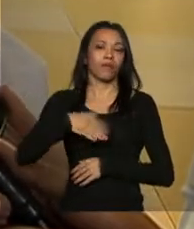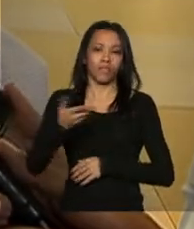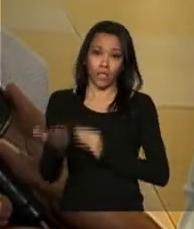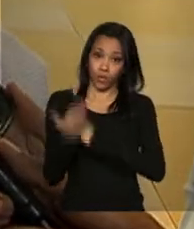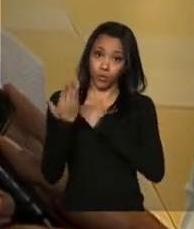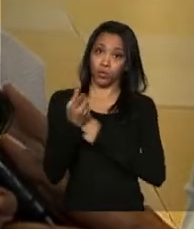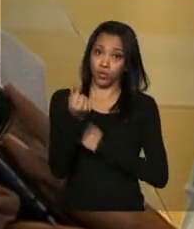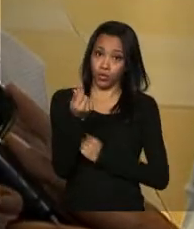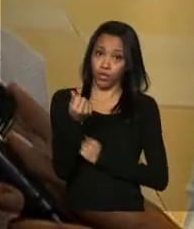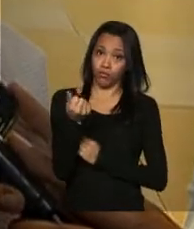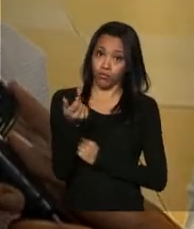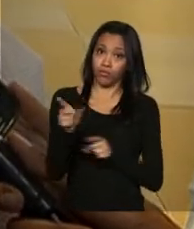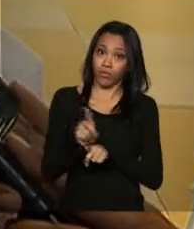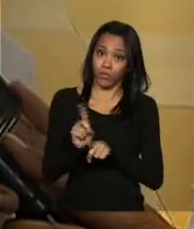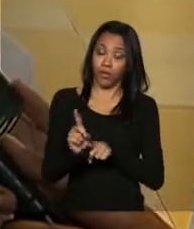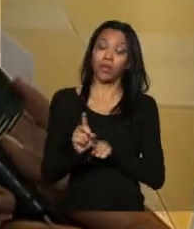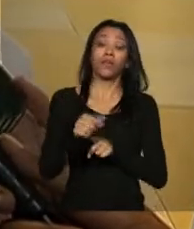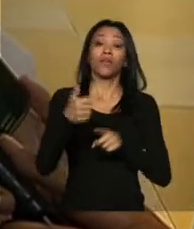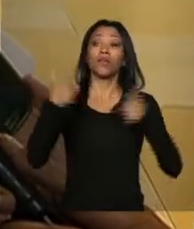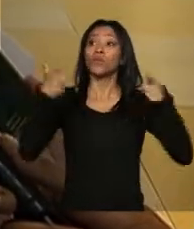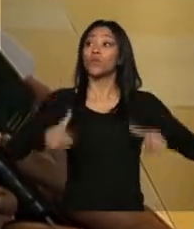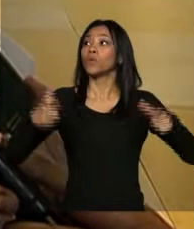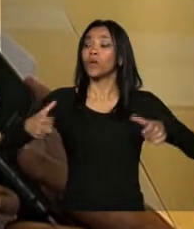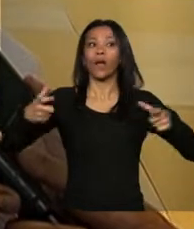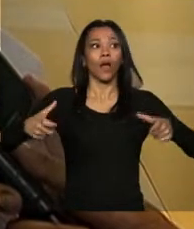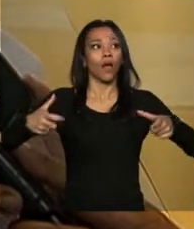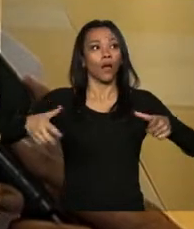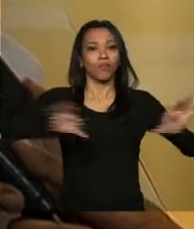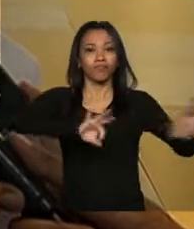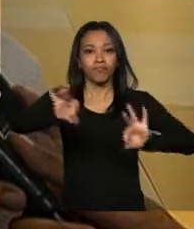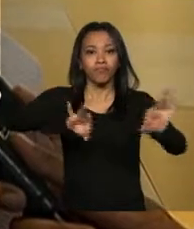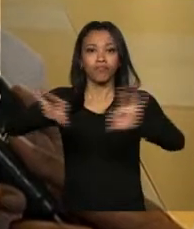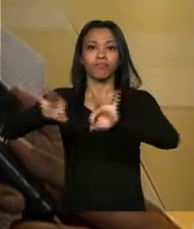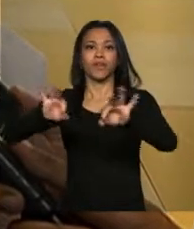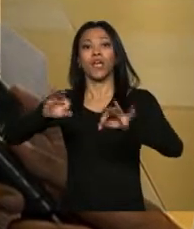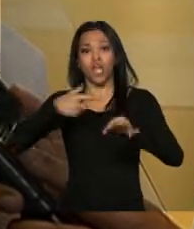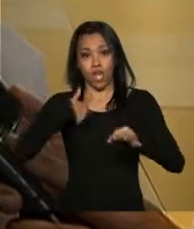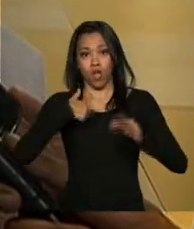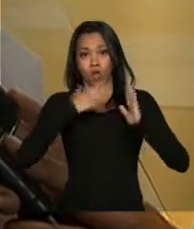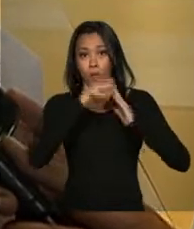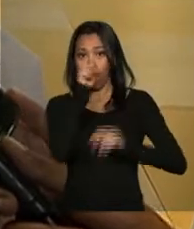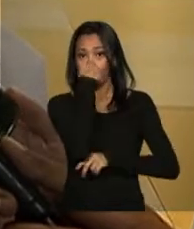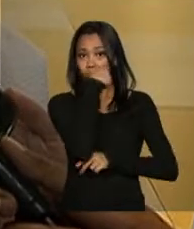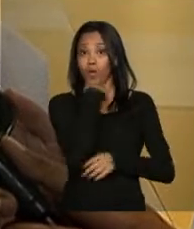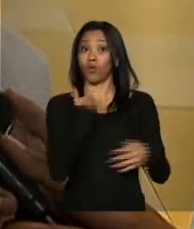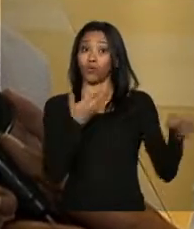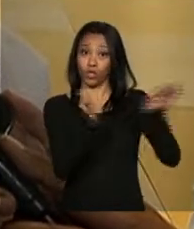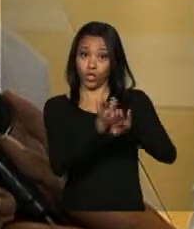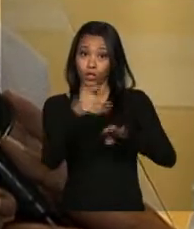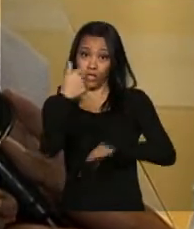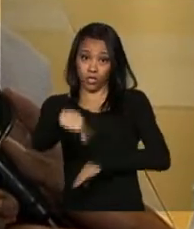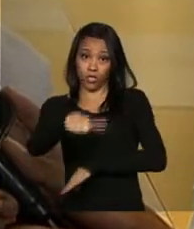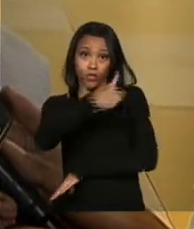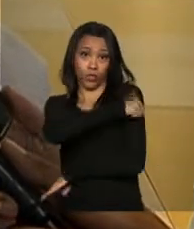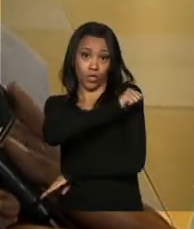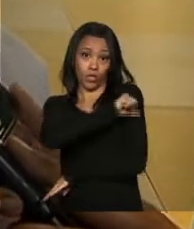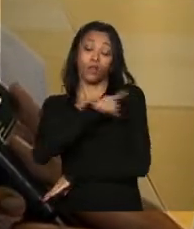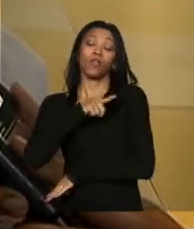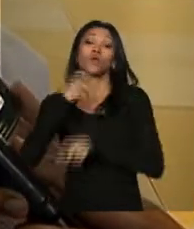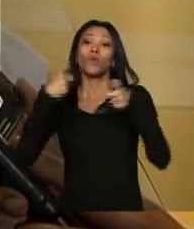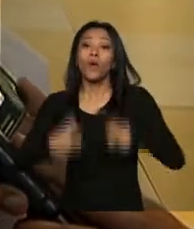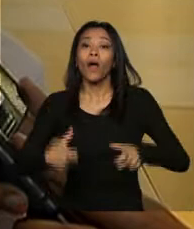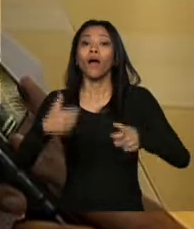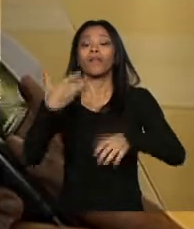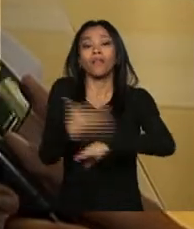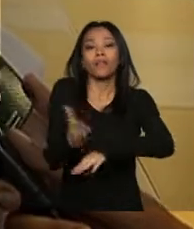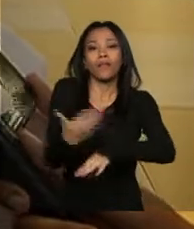financeiramente quanto na estrutura. Aqui, quando a gente vem para o... Eu treino em Porto Alegre, mas quando eu venho para o Rio de Janeiro, eu tenho onde ficar. Tenho toda uma estrutura para poder